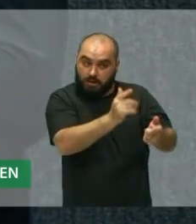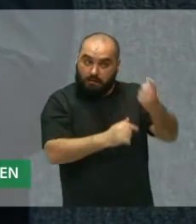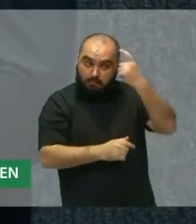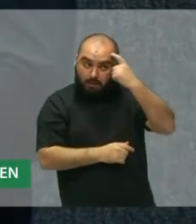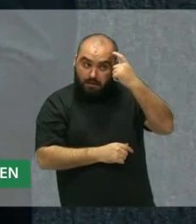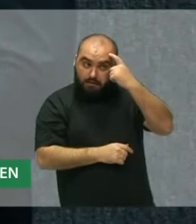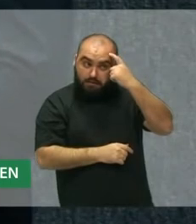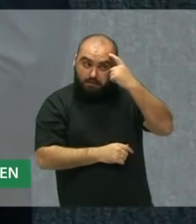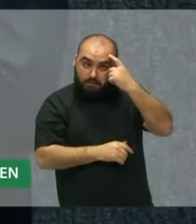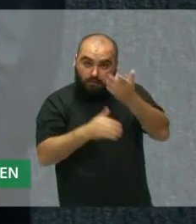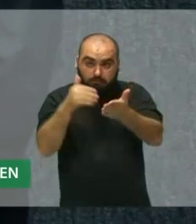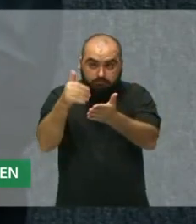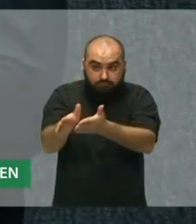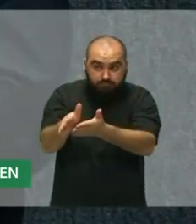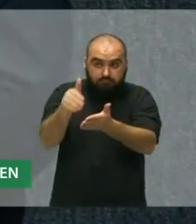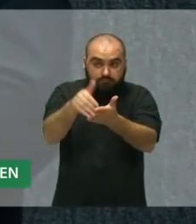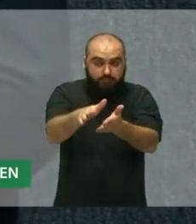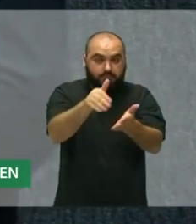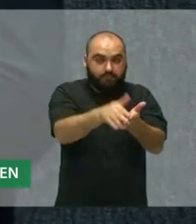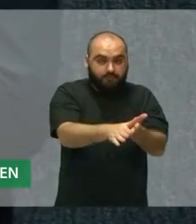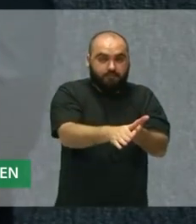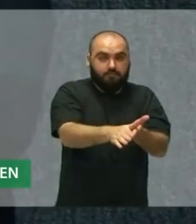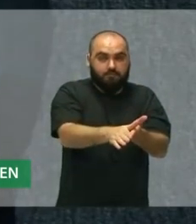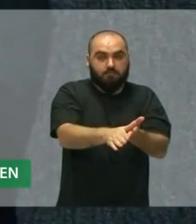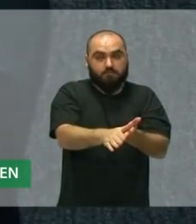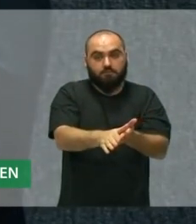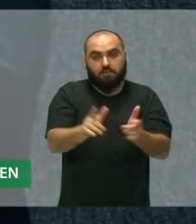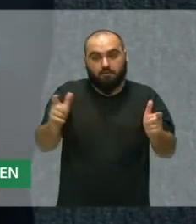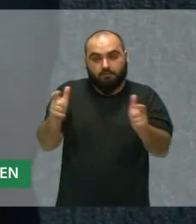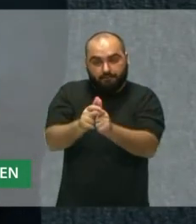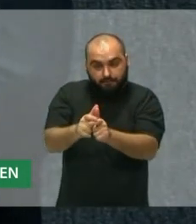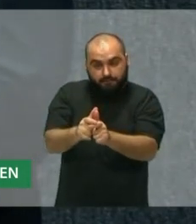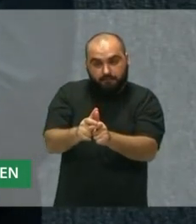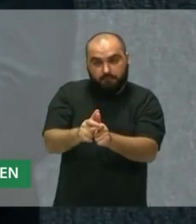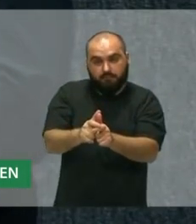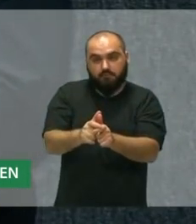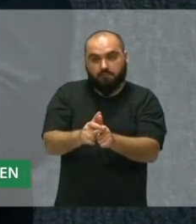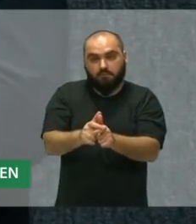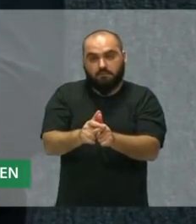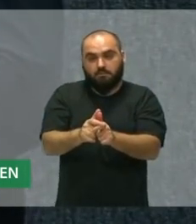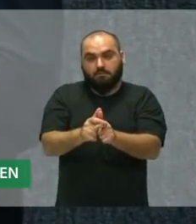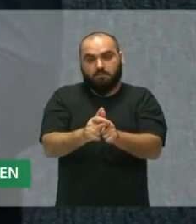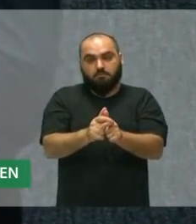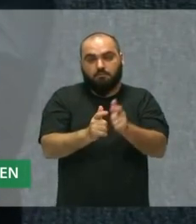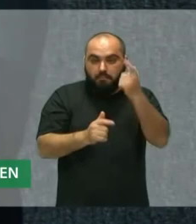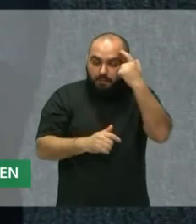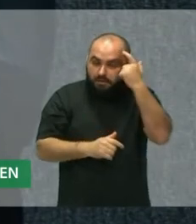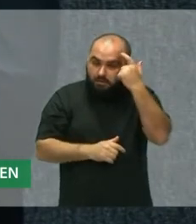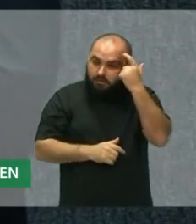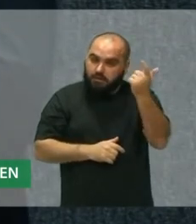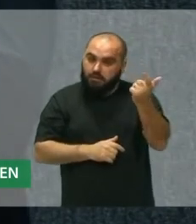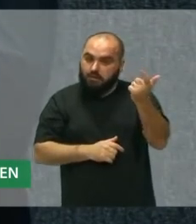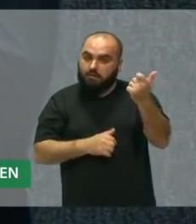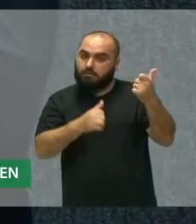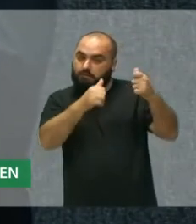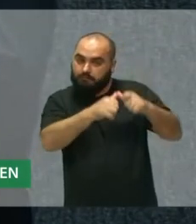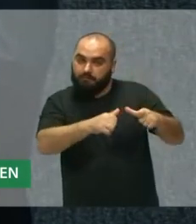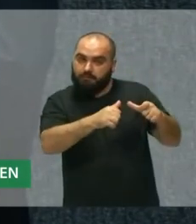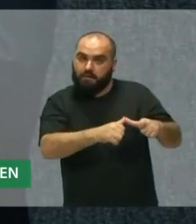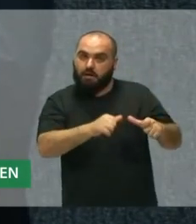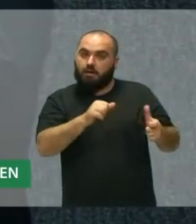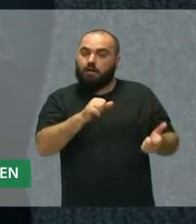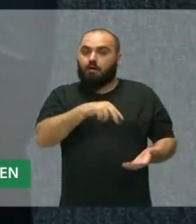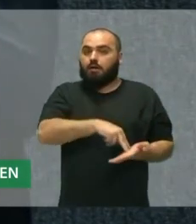em demissões para diminuir um pouco mais o quadro, que eu acredito que vai agravar mais ainda a situação. Vão manter o quadro e